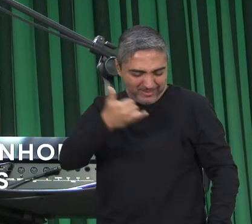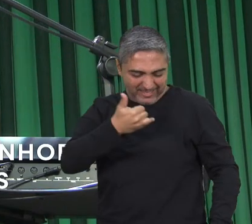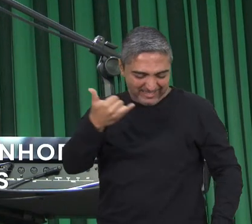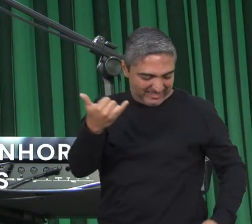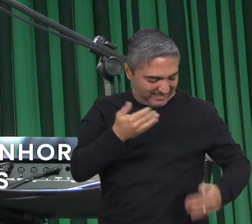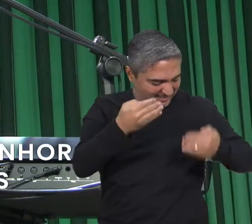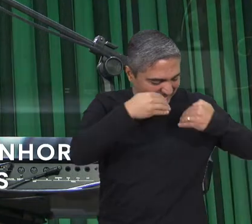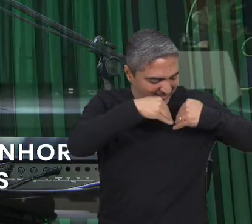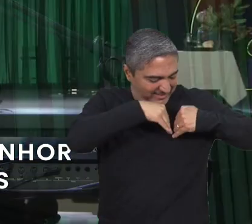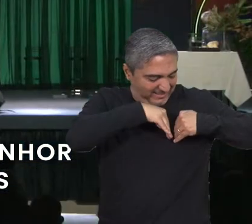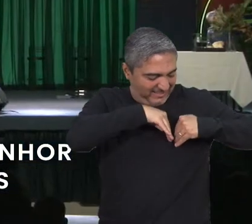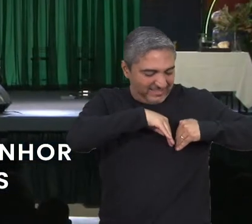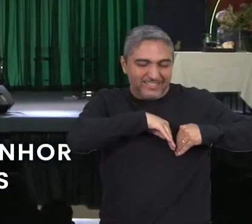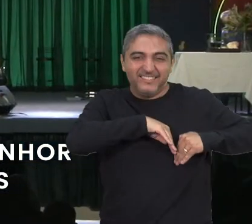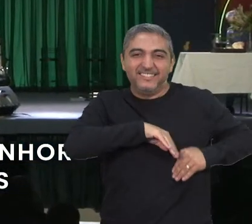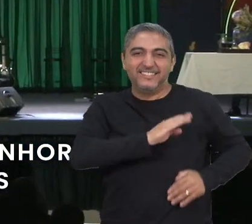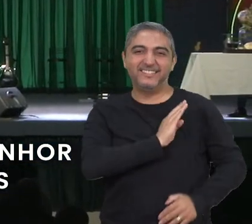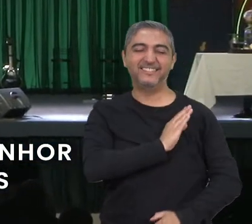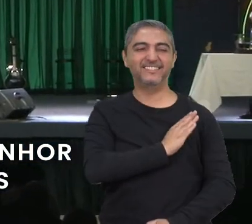palavras,